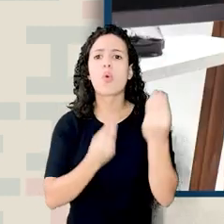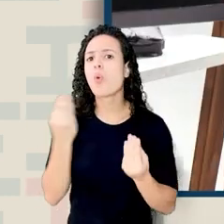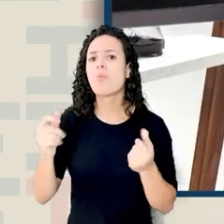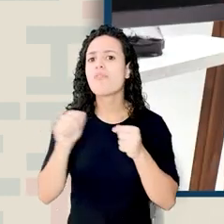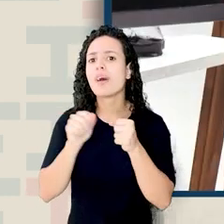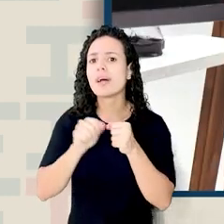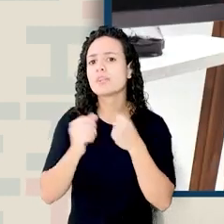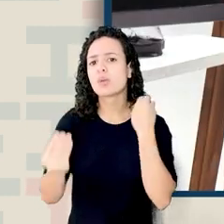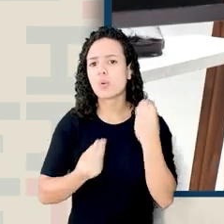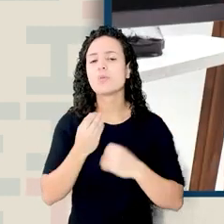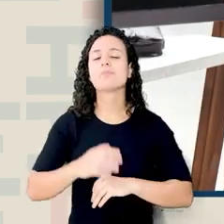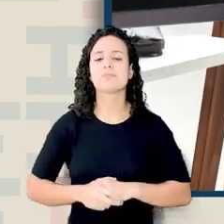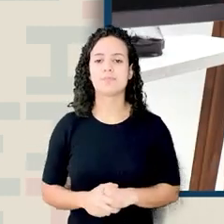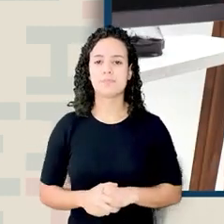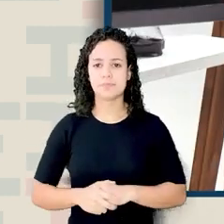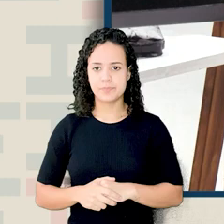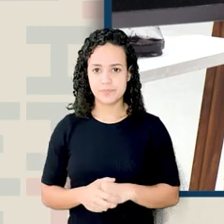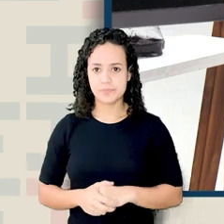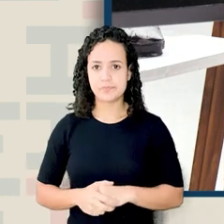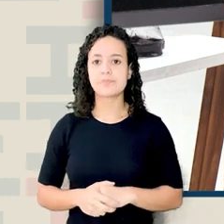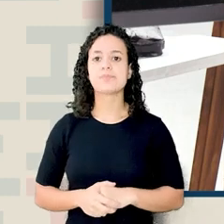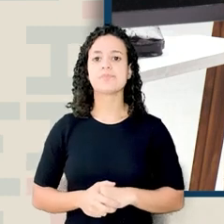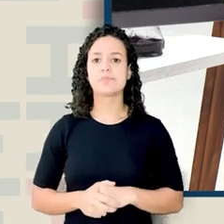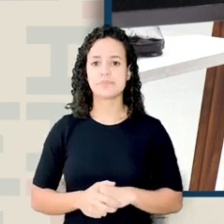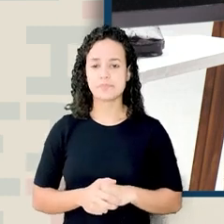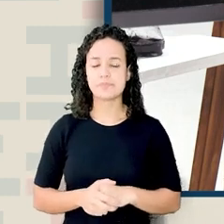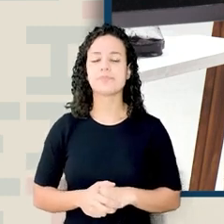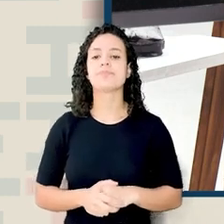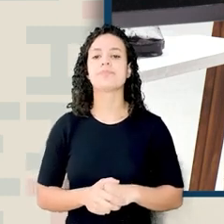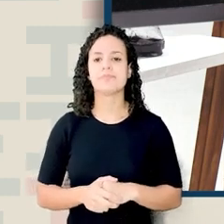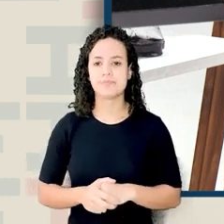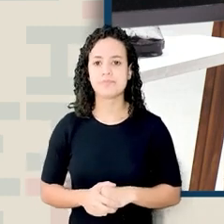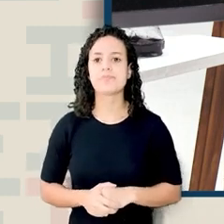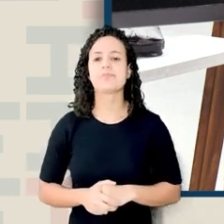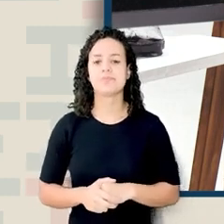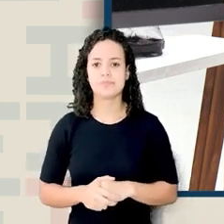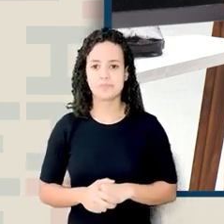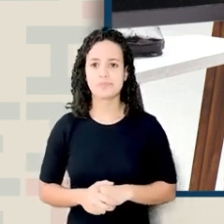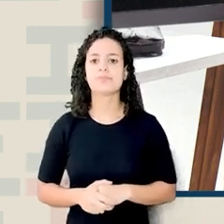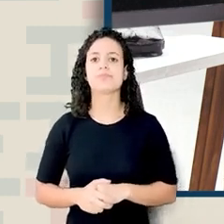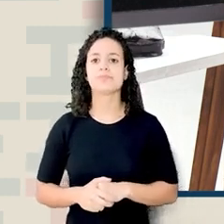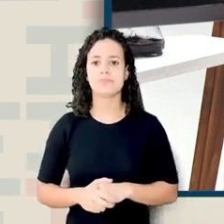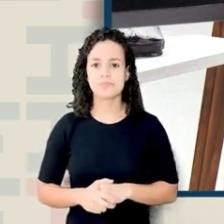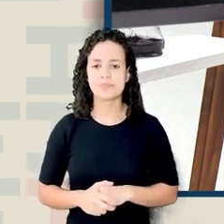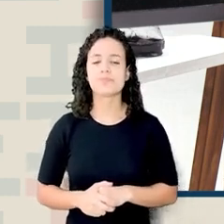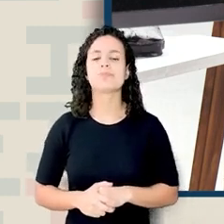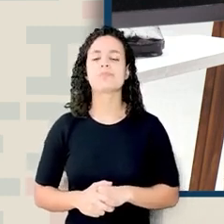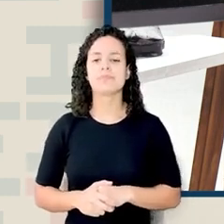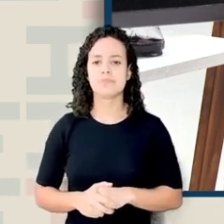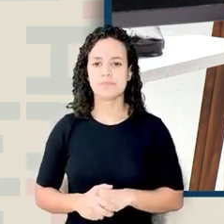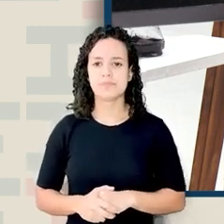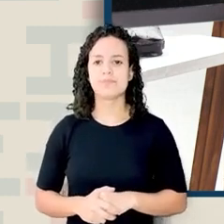forma. Tum, tum, tum, tum, tum,